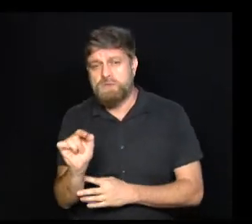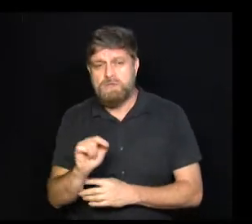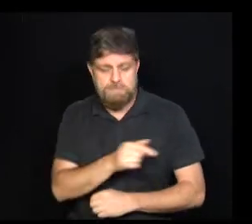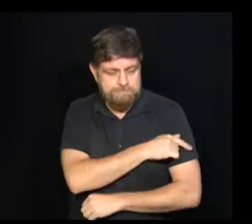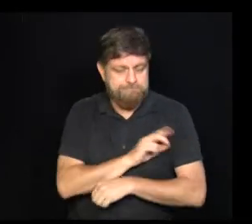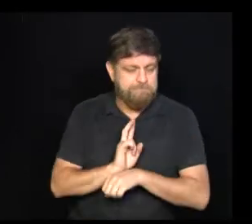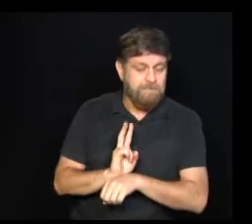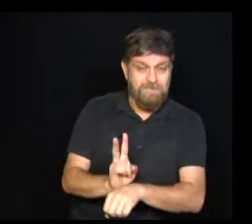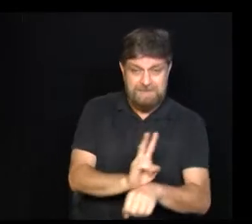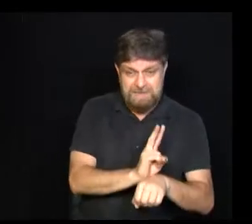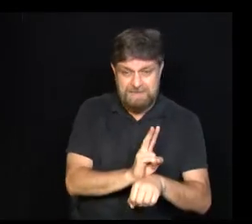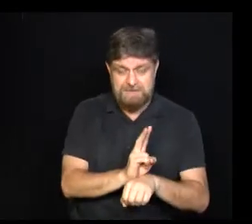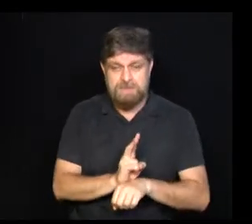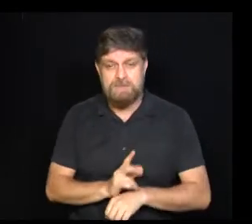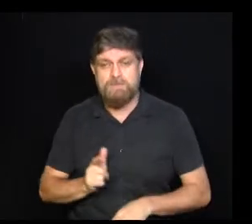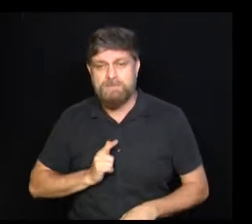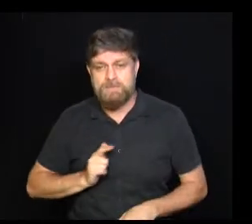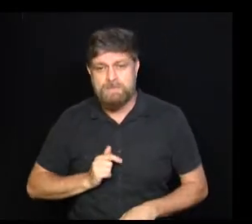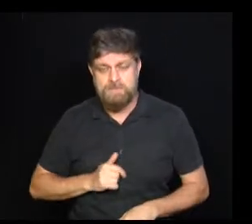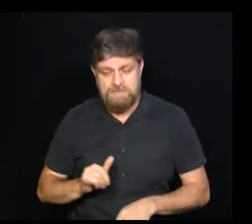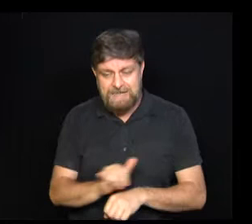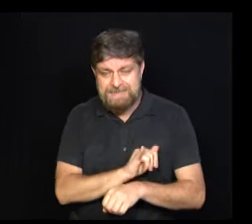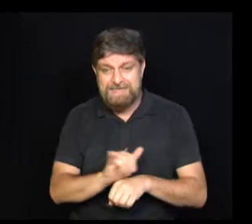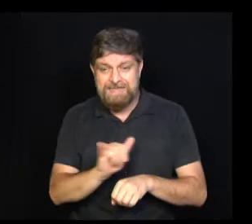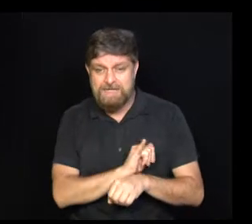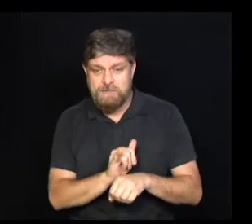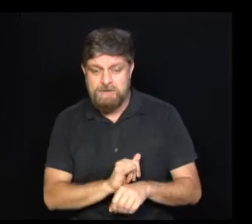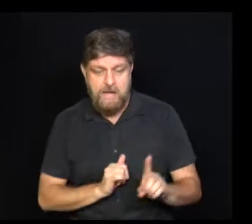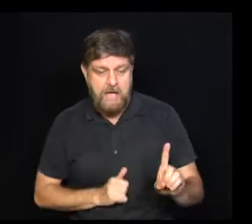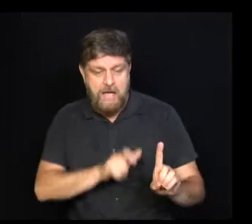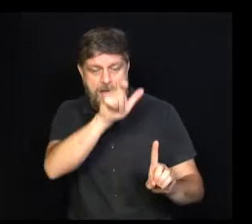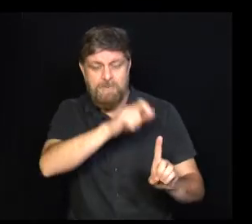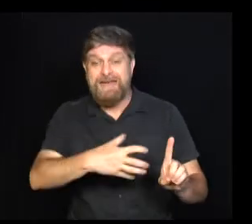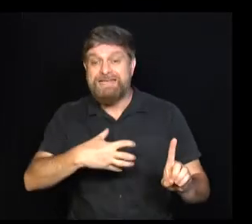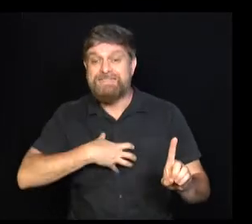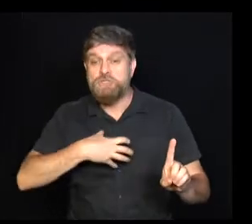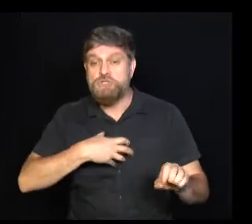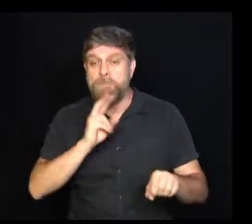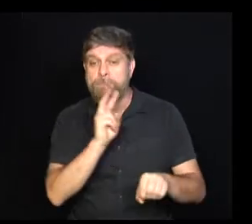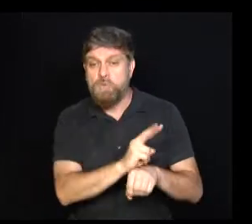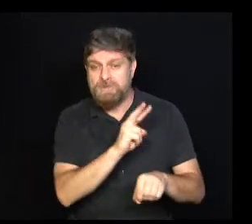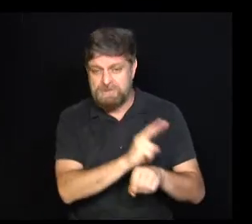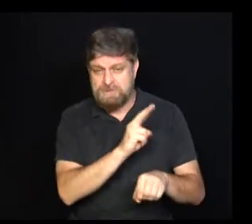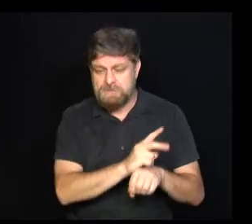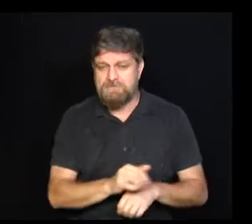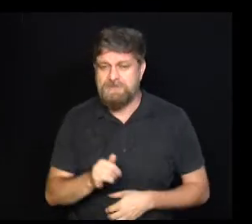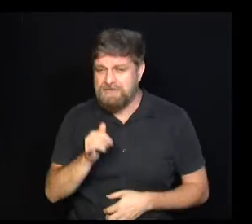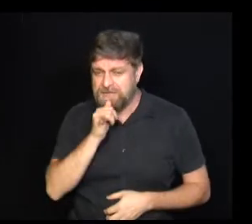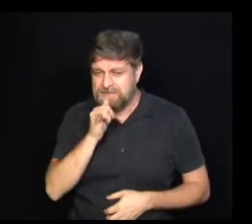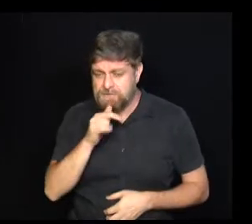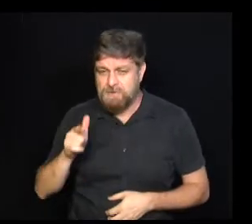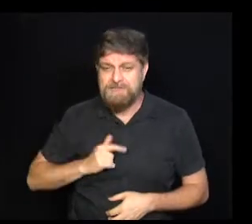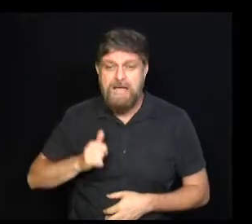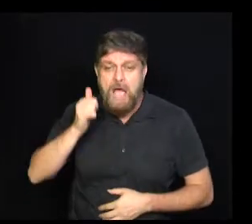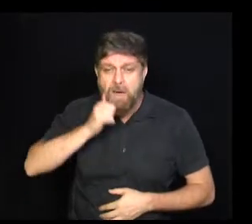fiscalizar as medidas protetivas, aquelas medidas que são concedidas